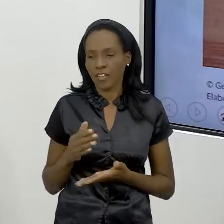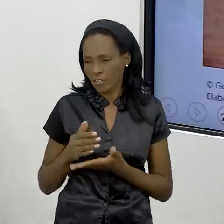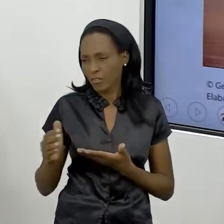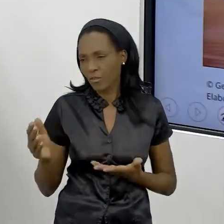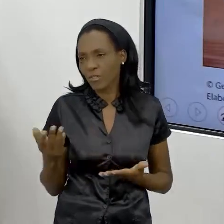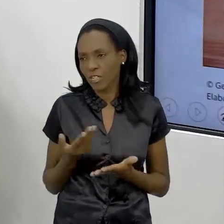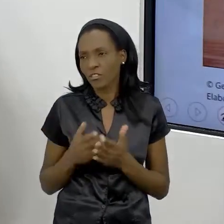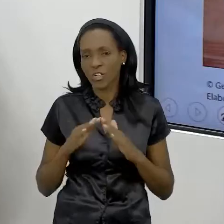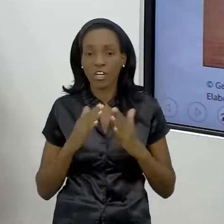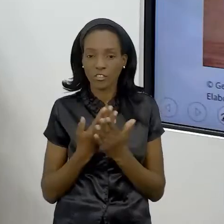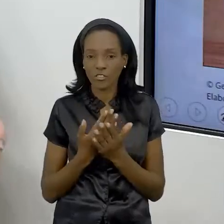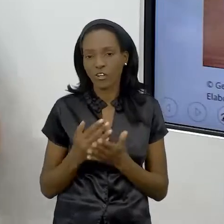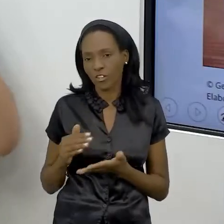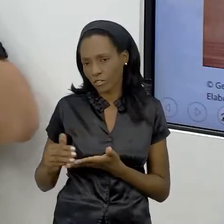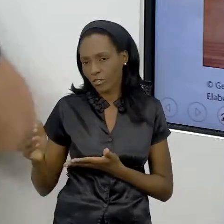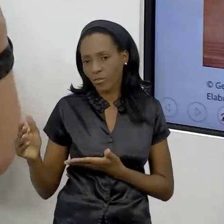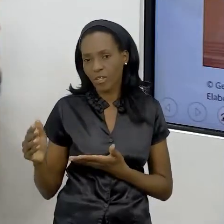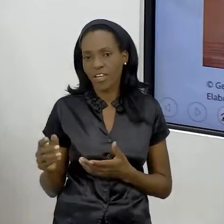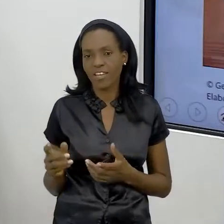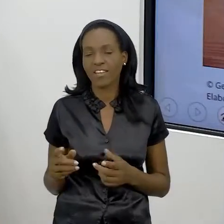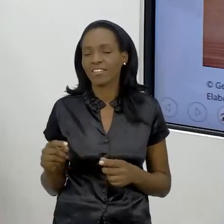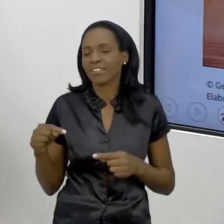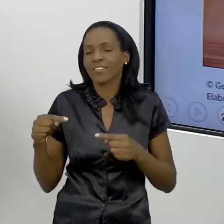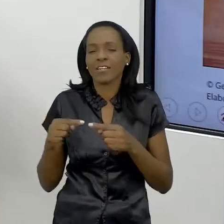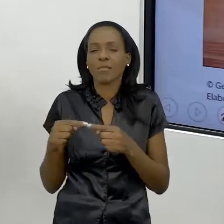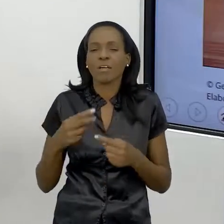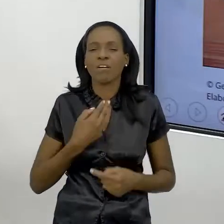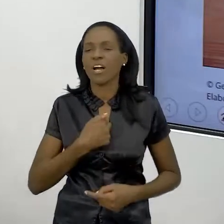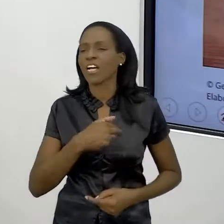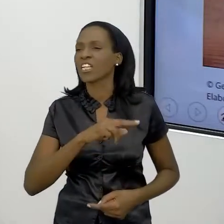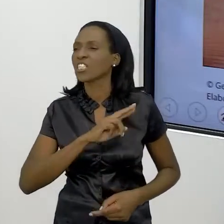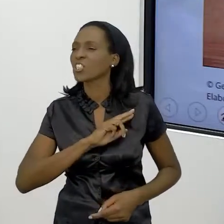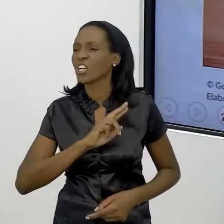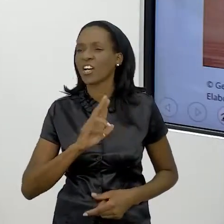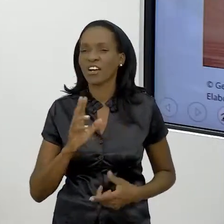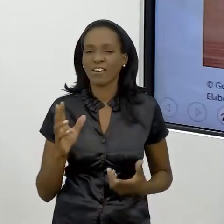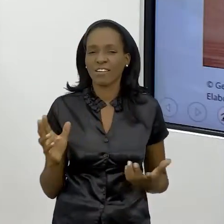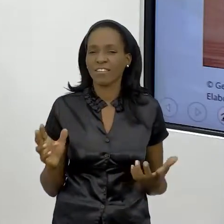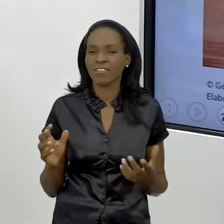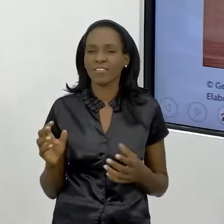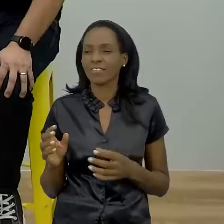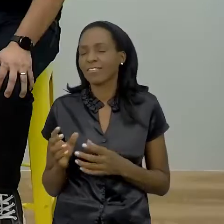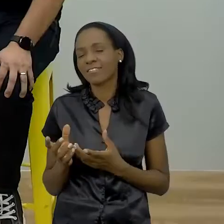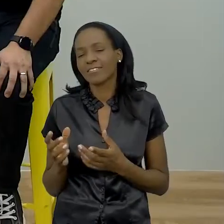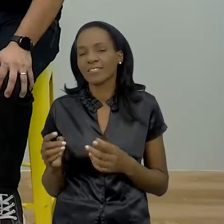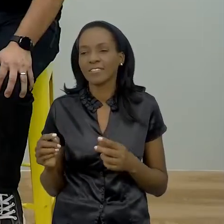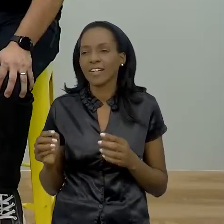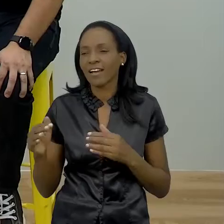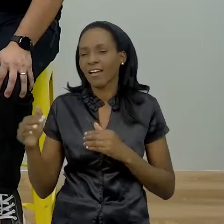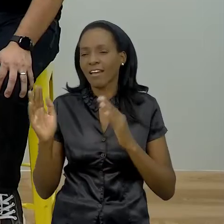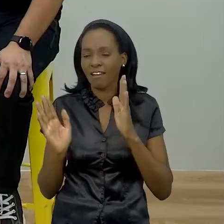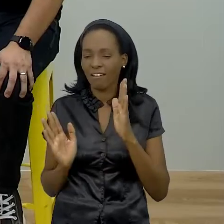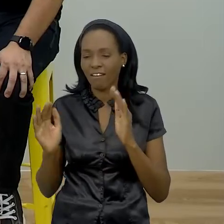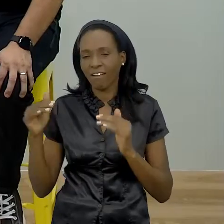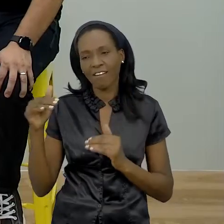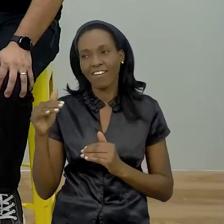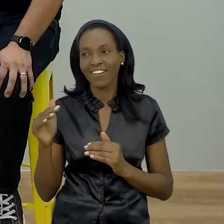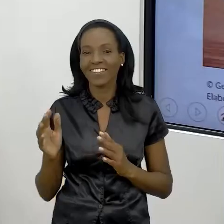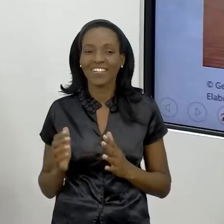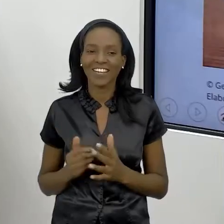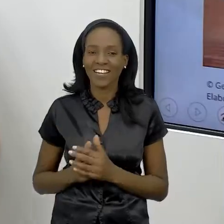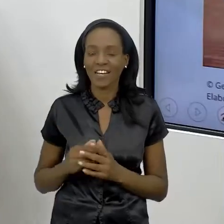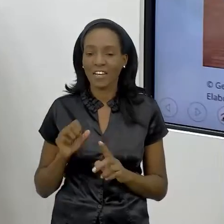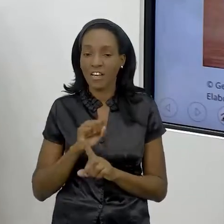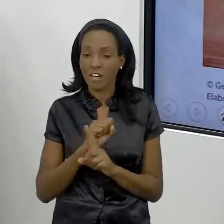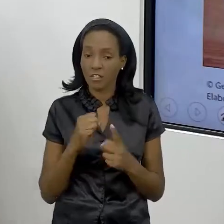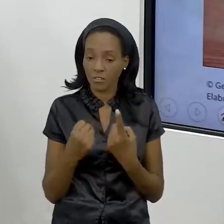né? Que era uma coisa mais religiosa, mais etérea, uma coisa mais assim. E aí quando, como